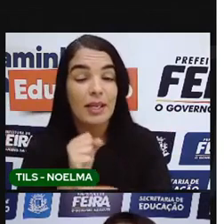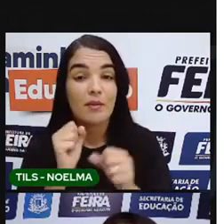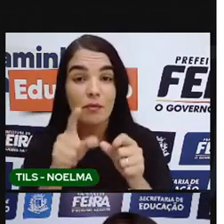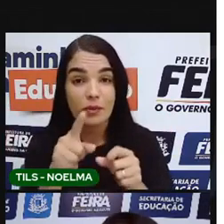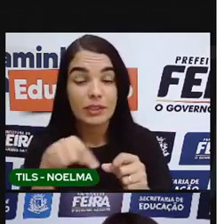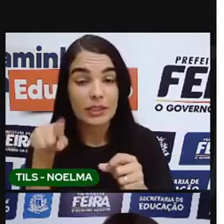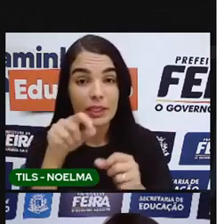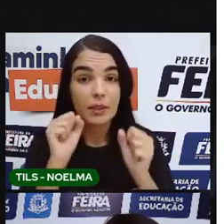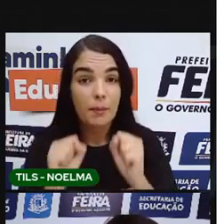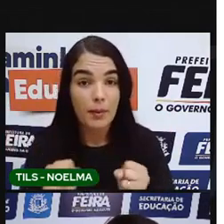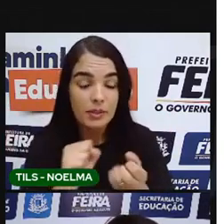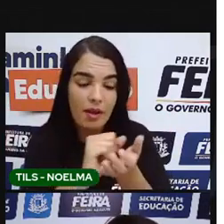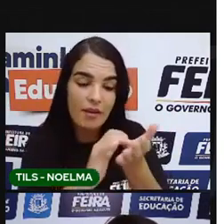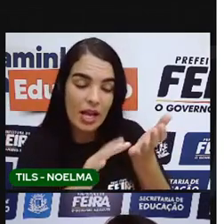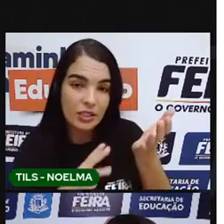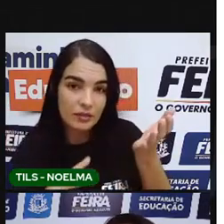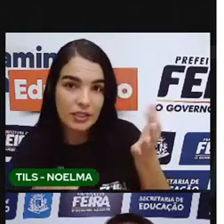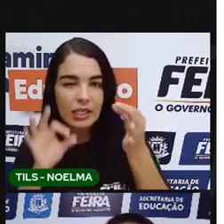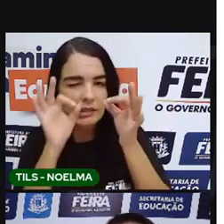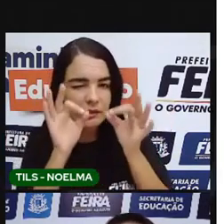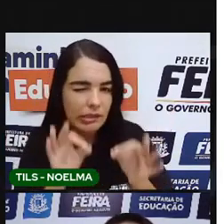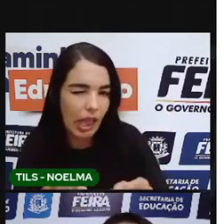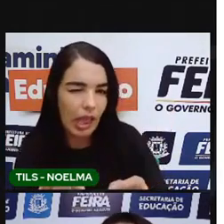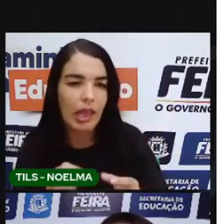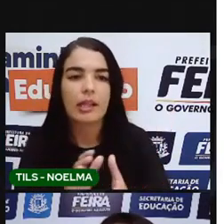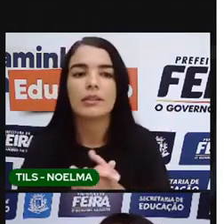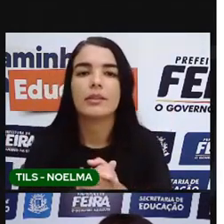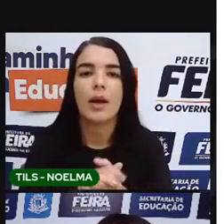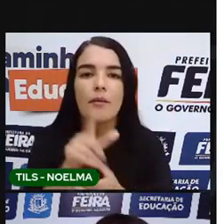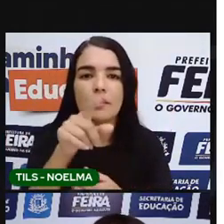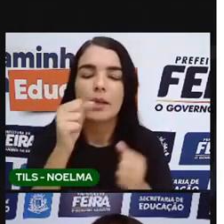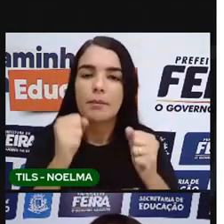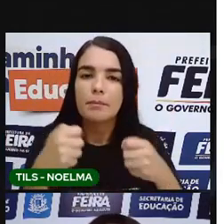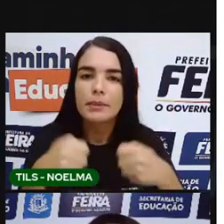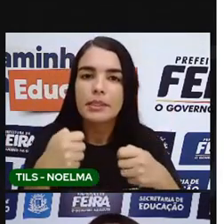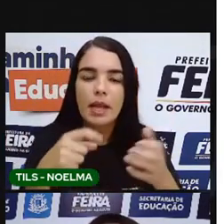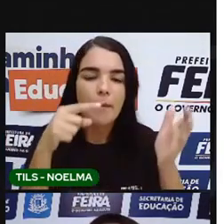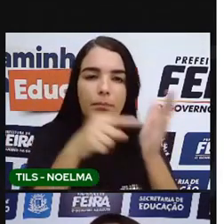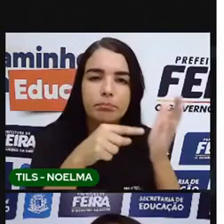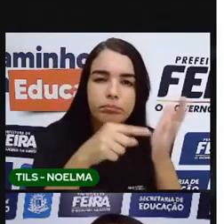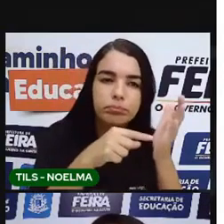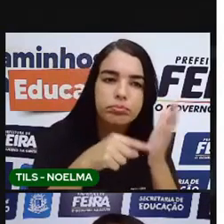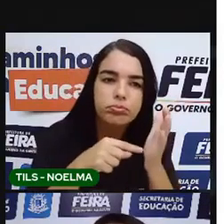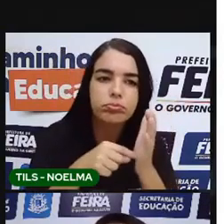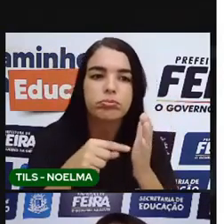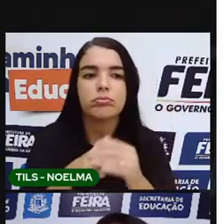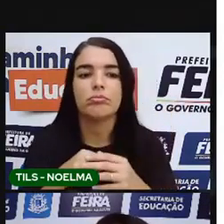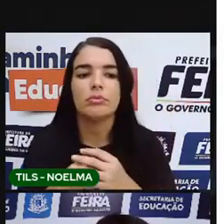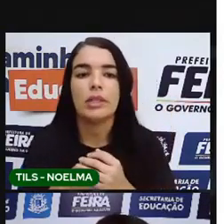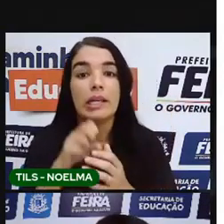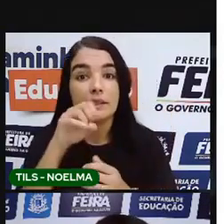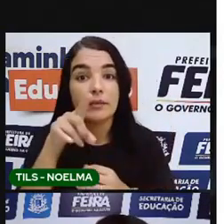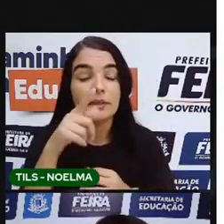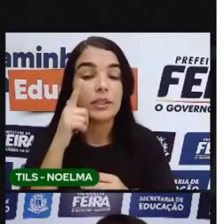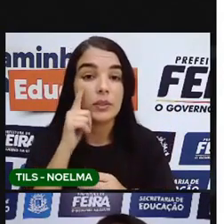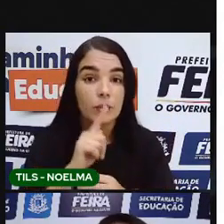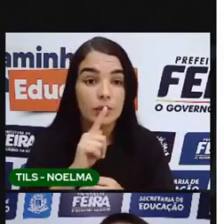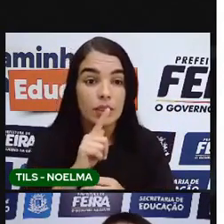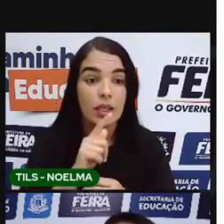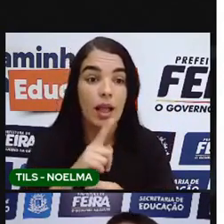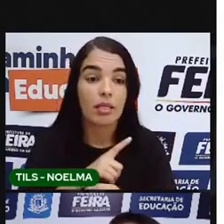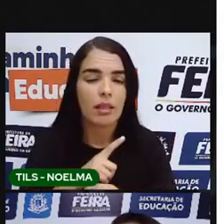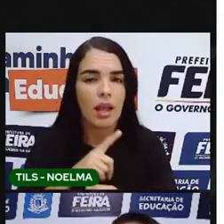realizem a atividade direitinho, né? Que vocês tenham pontuado as coisas que vocês viram nos vídeos. Se vocês sentirem